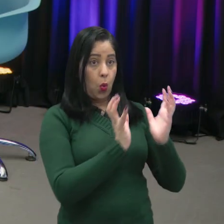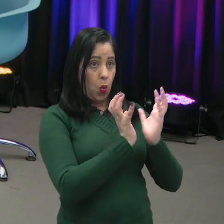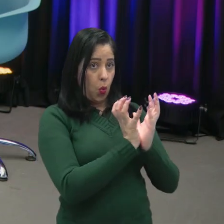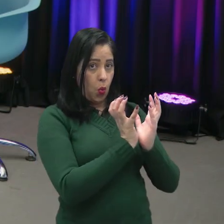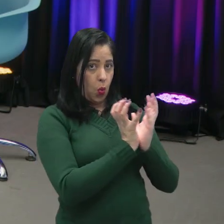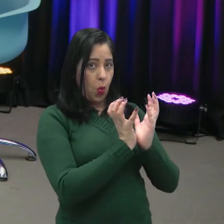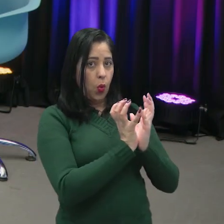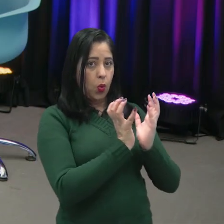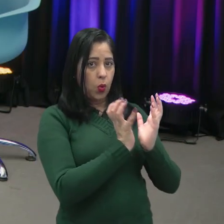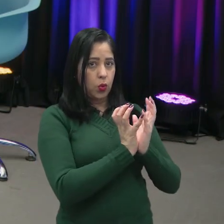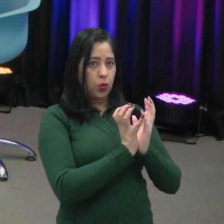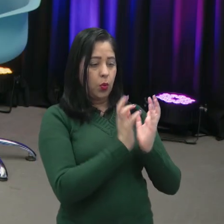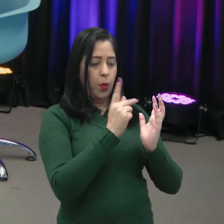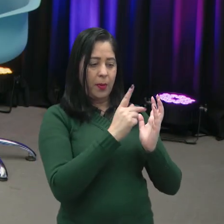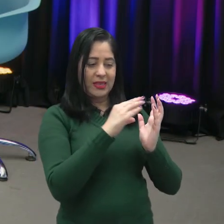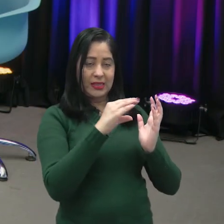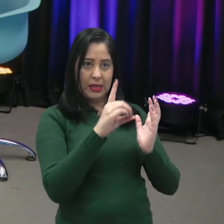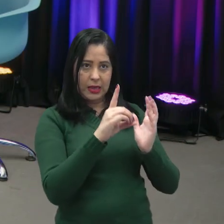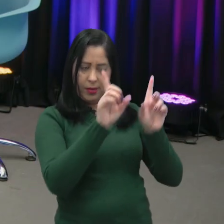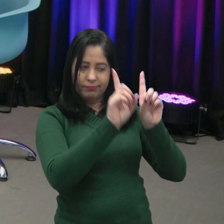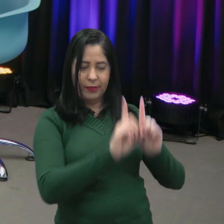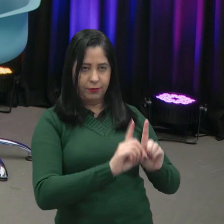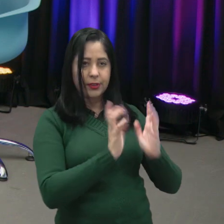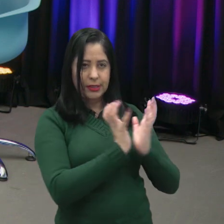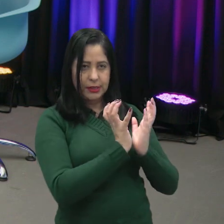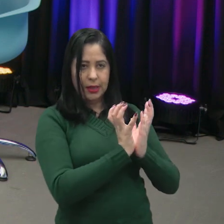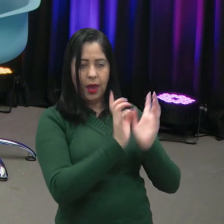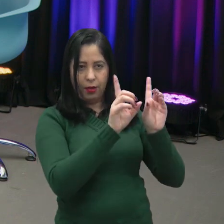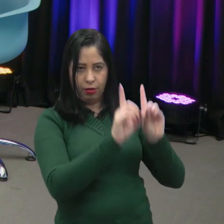as equipes de PCD, né?